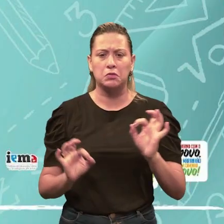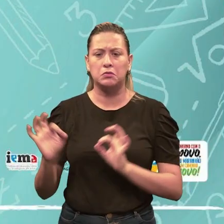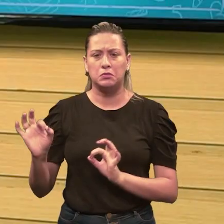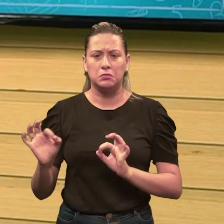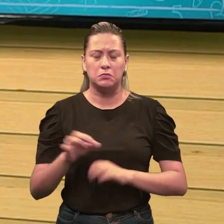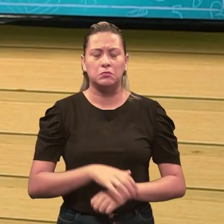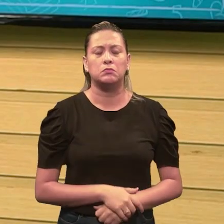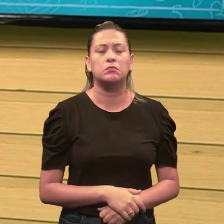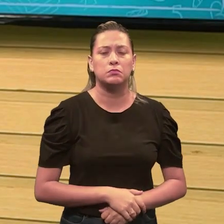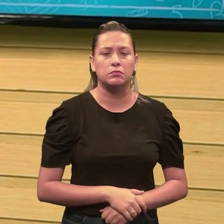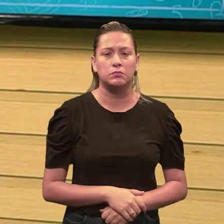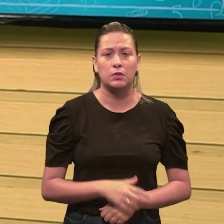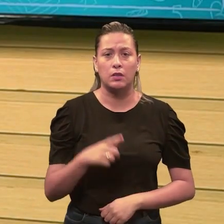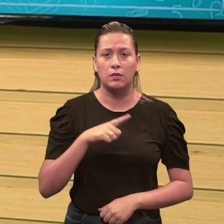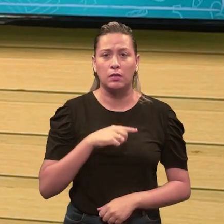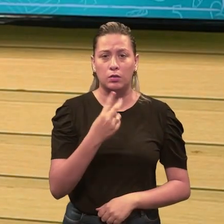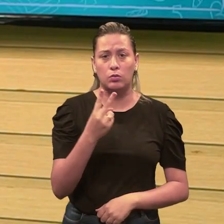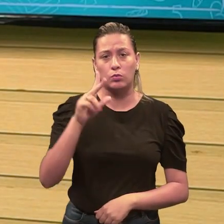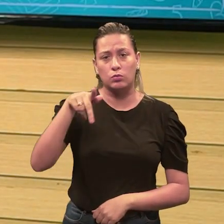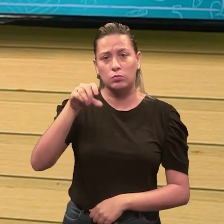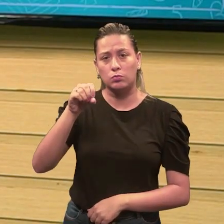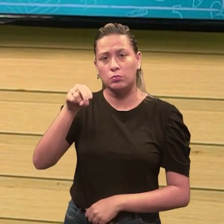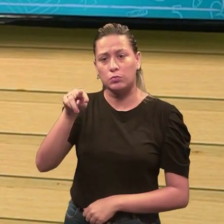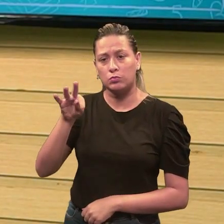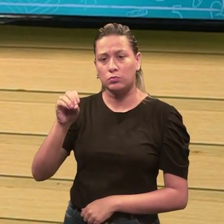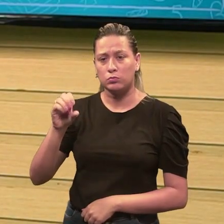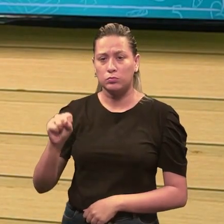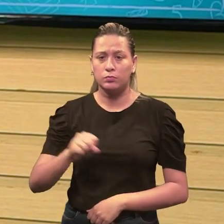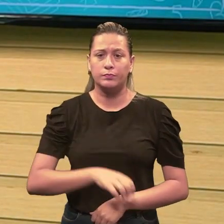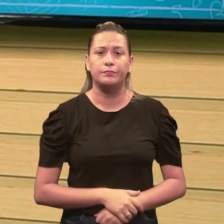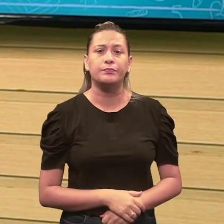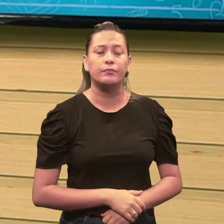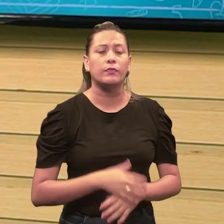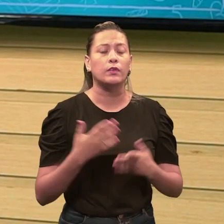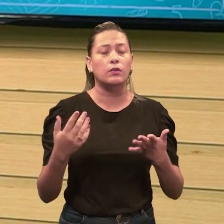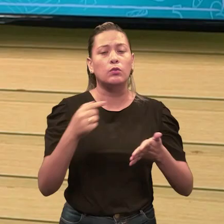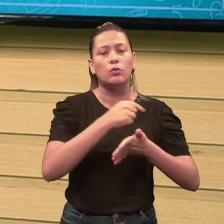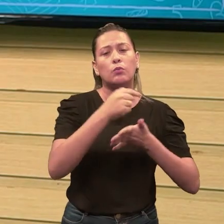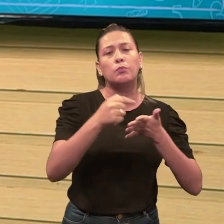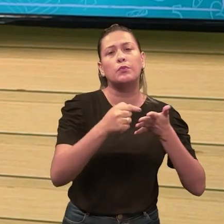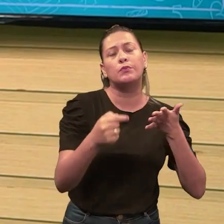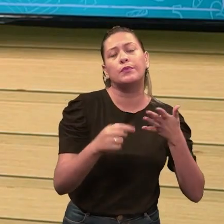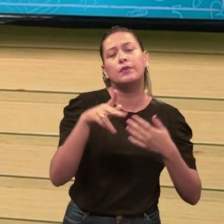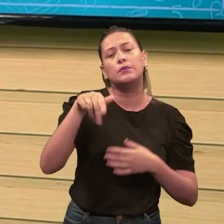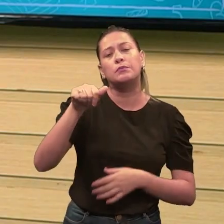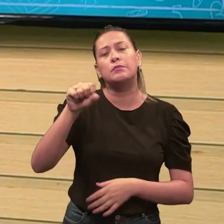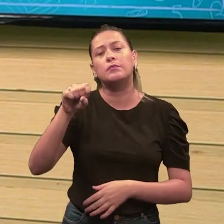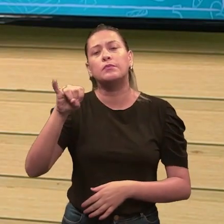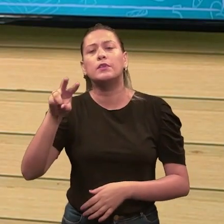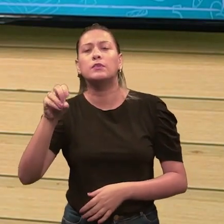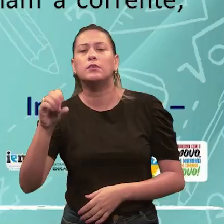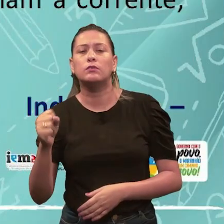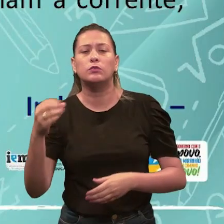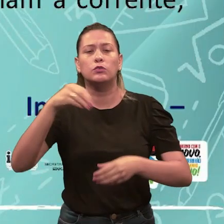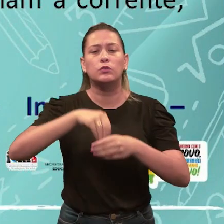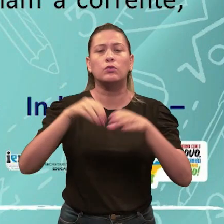né? Então, o que são, como a gente falou, os componentes passivos em um circuito,